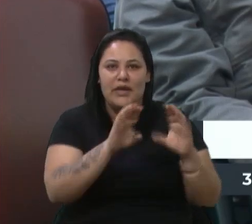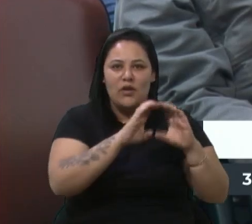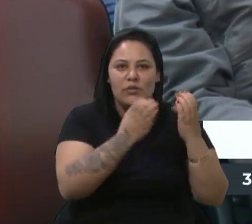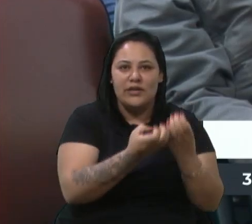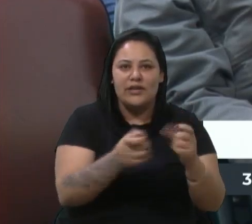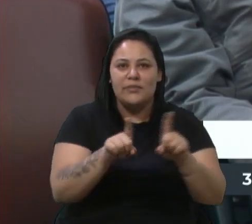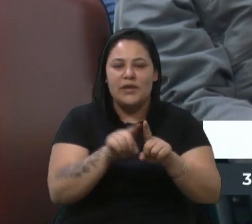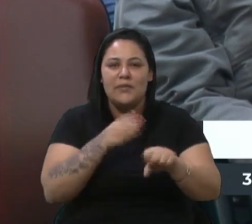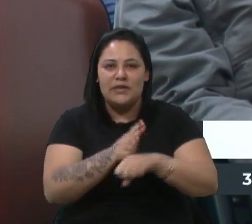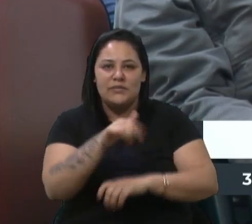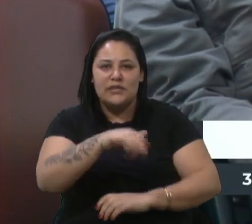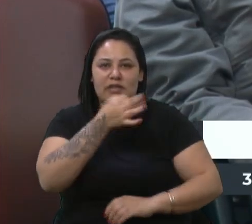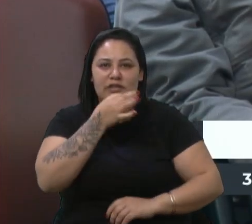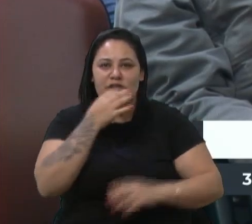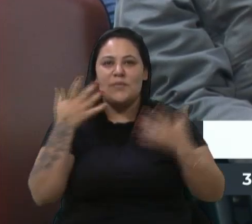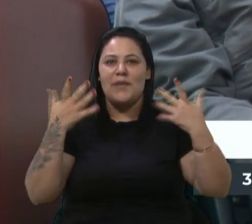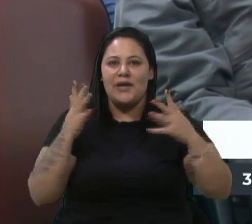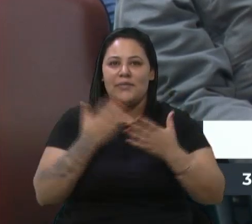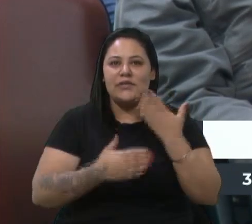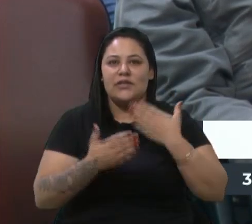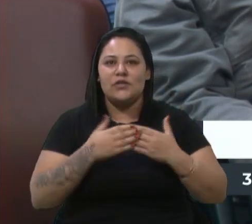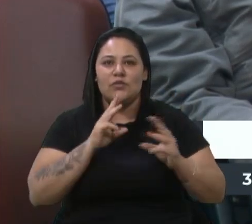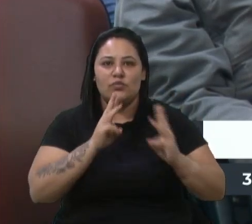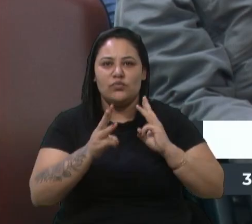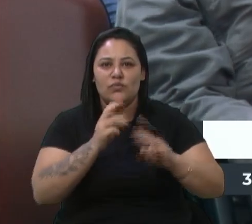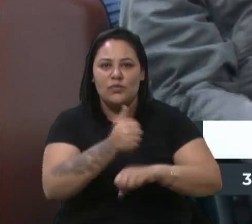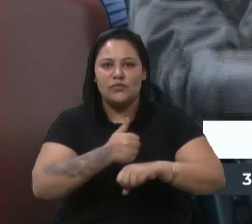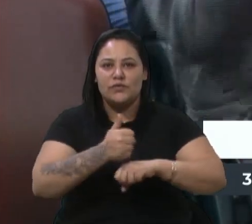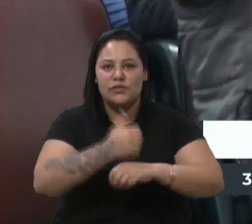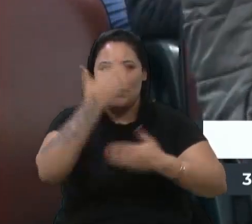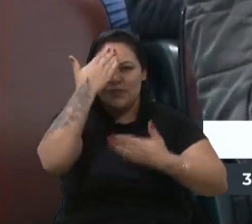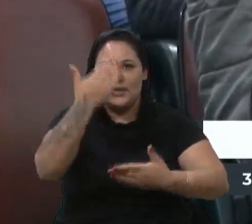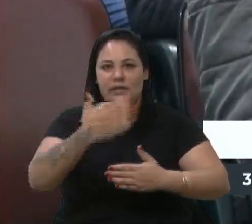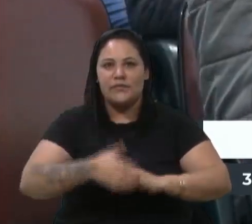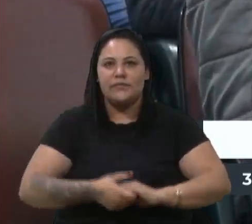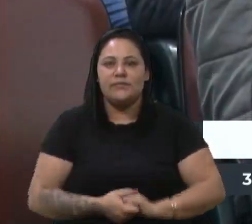parte aqui de Caxias do Sul. Parabéns a todos os vanzeiros e obrigado. Obrigado, presidente.